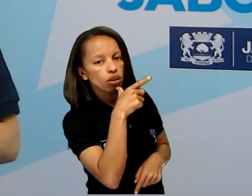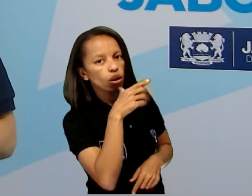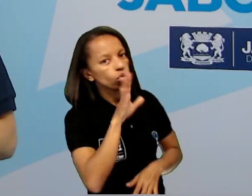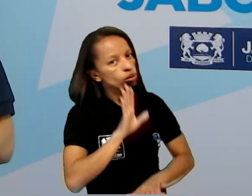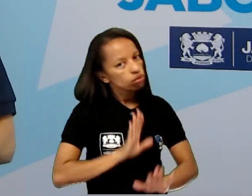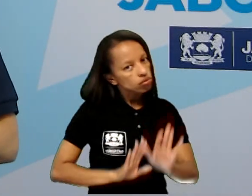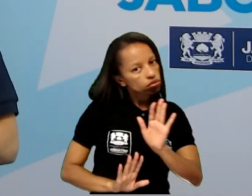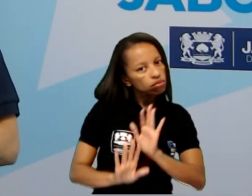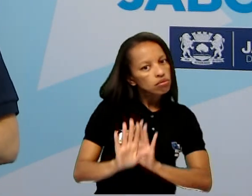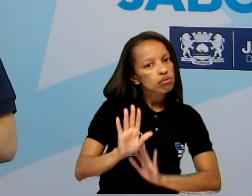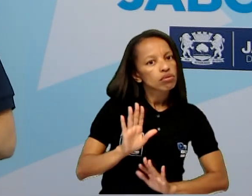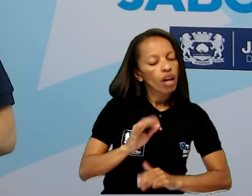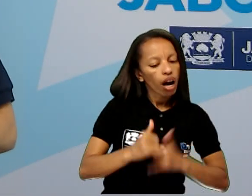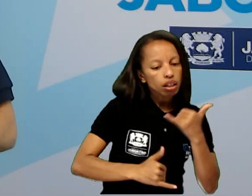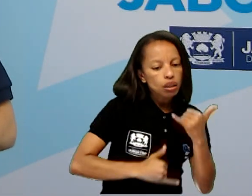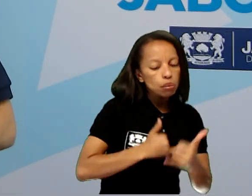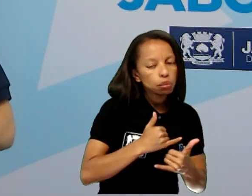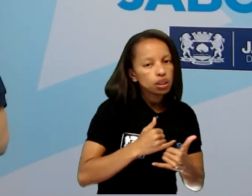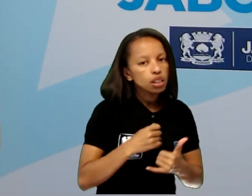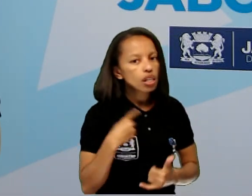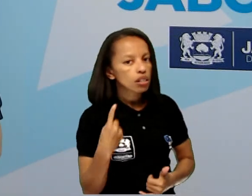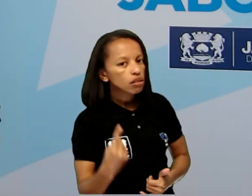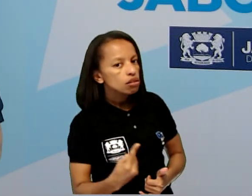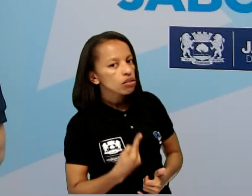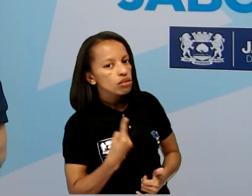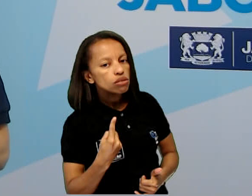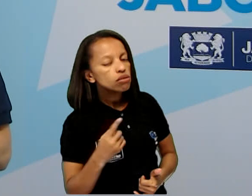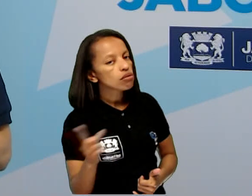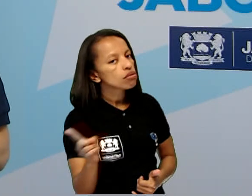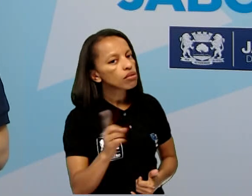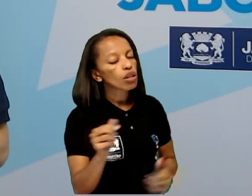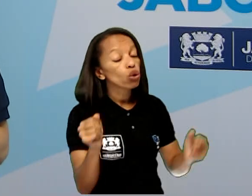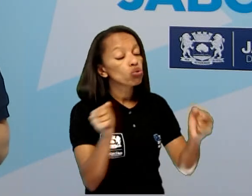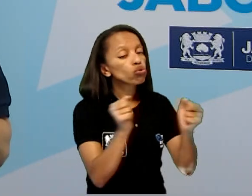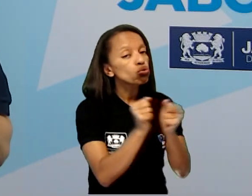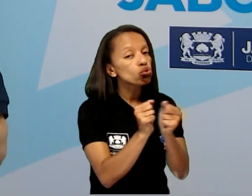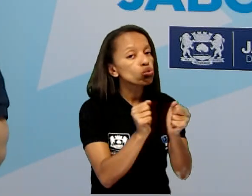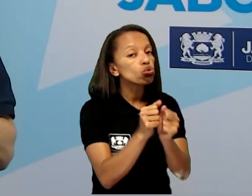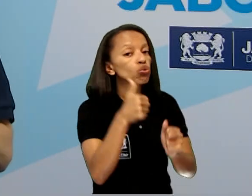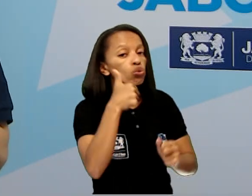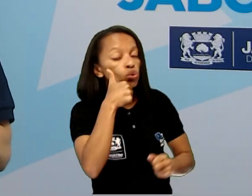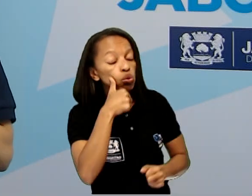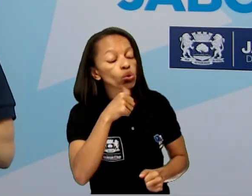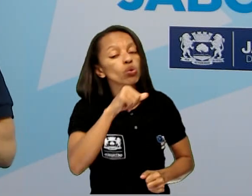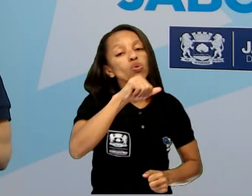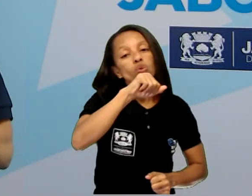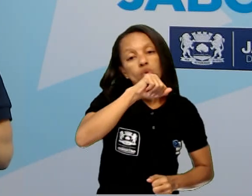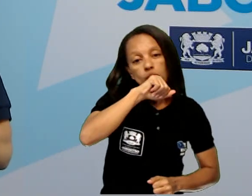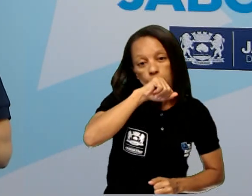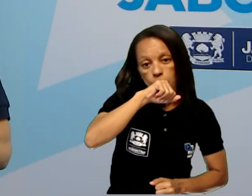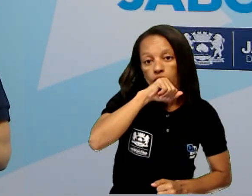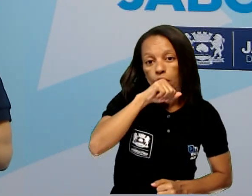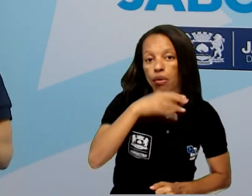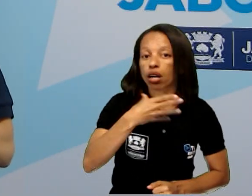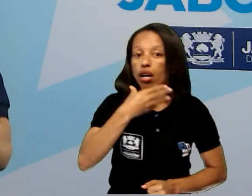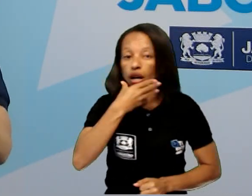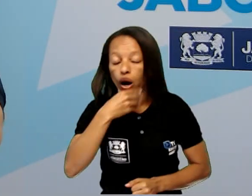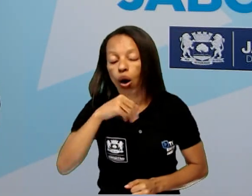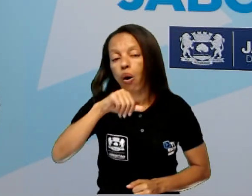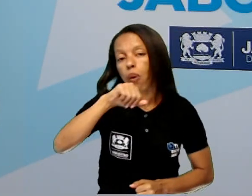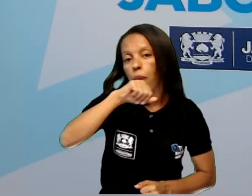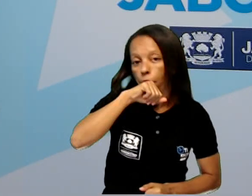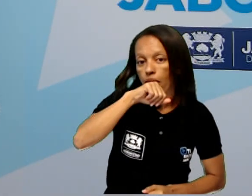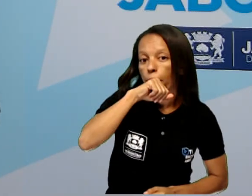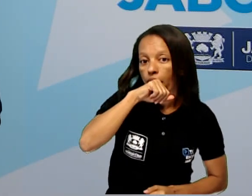Cuidado, não brinca na banheira, nem dentro do balde, quando a mamãe e o papai não estiverem por perto, porque